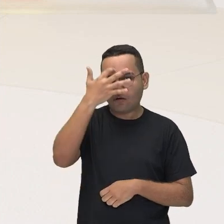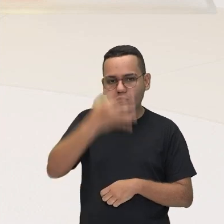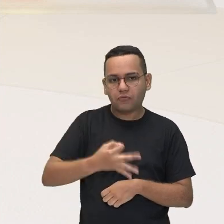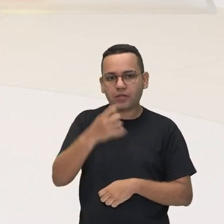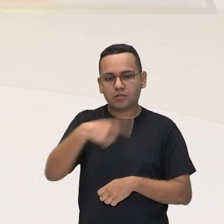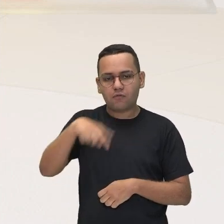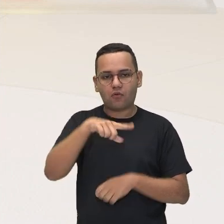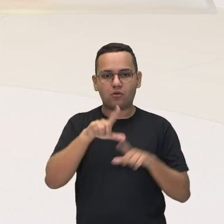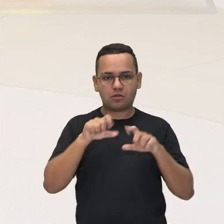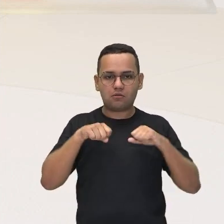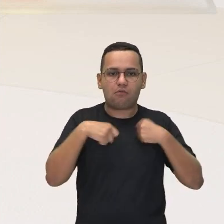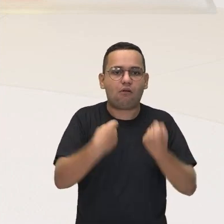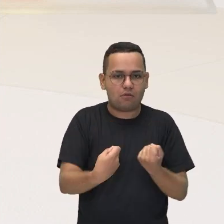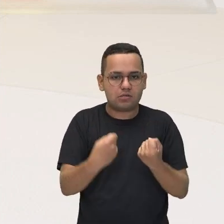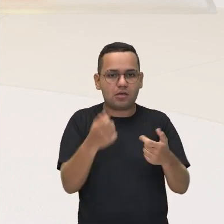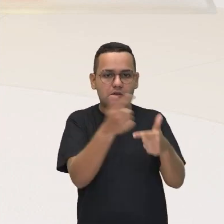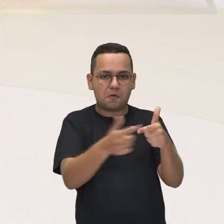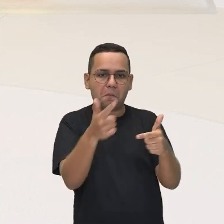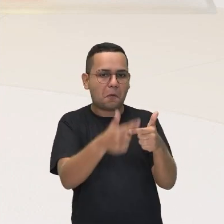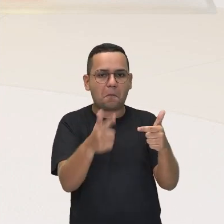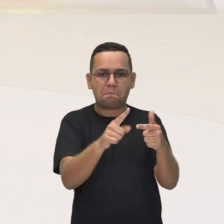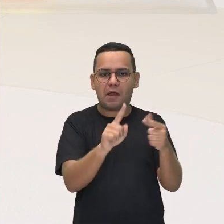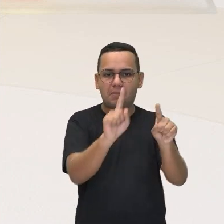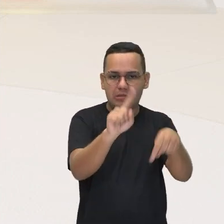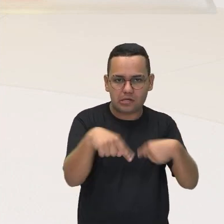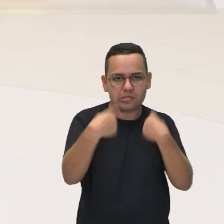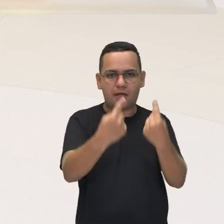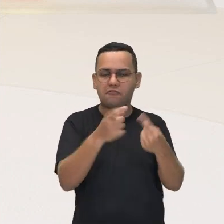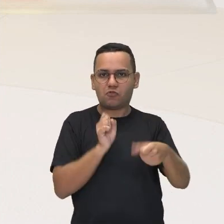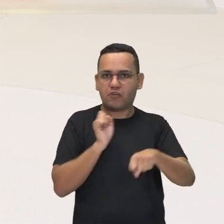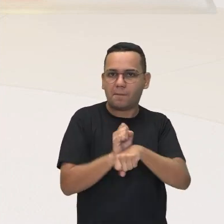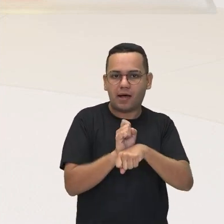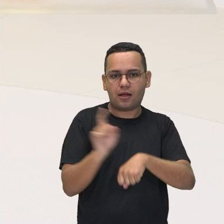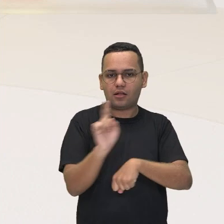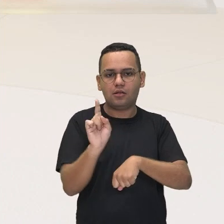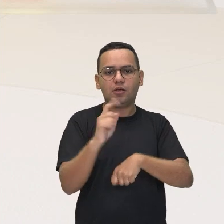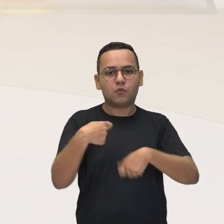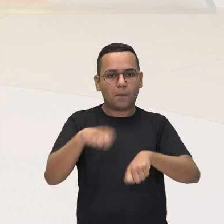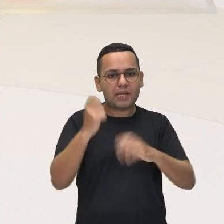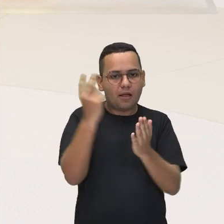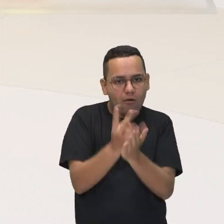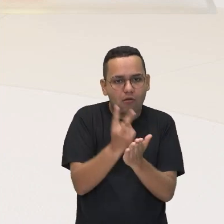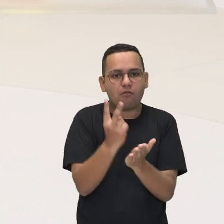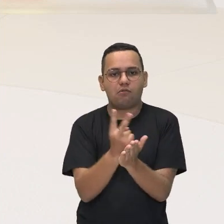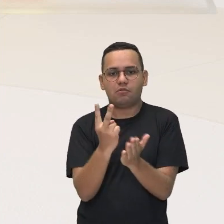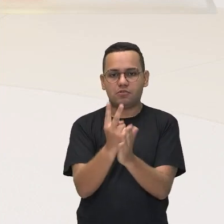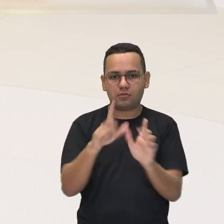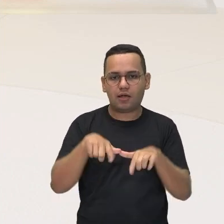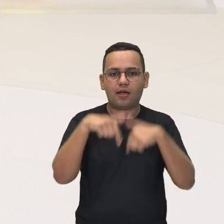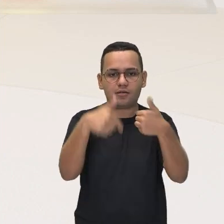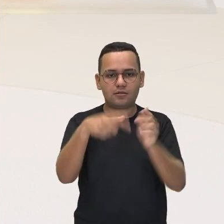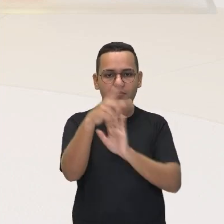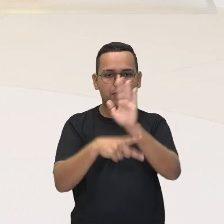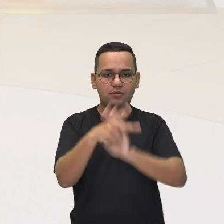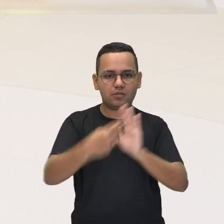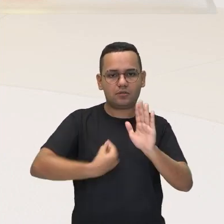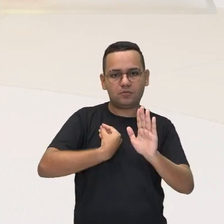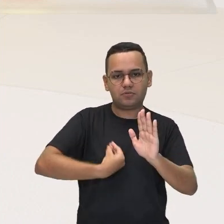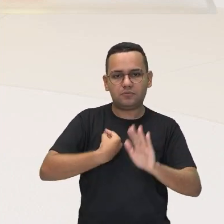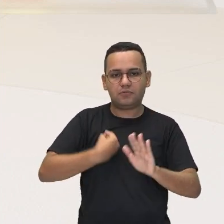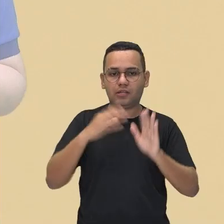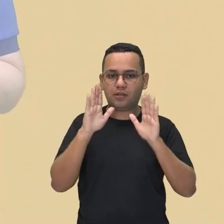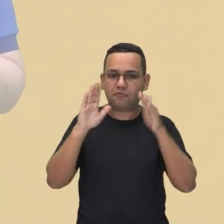para persistir em um projeto de vida. A gente precisa confiar e estar determinado,